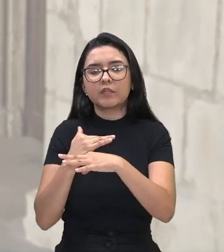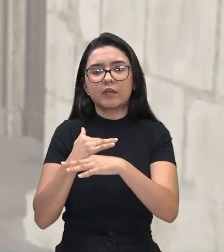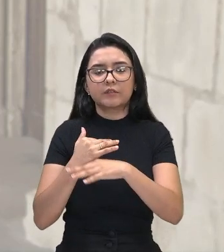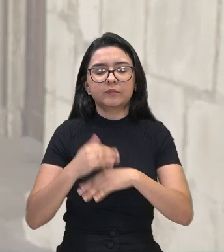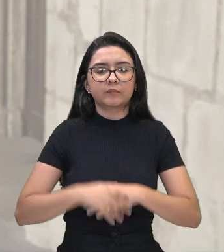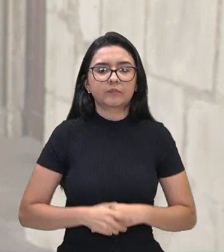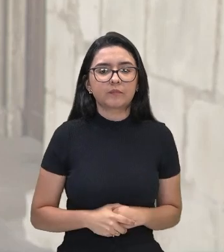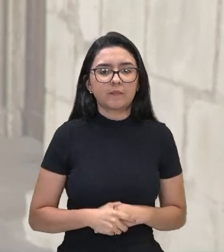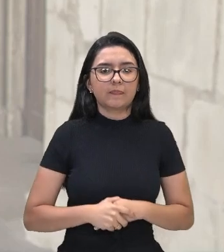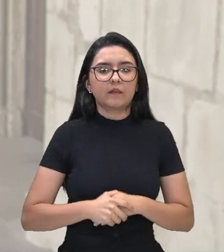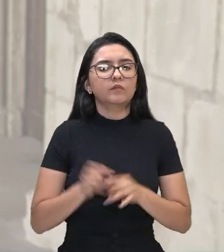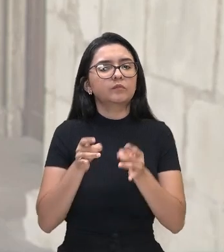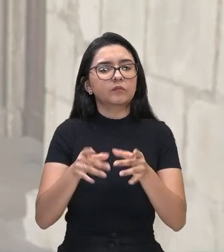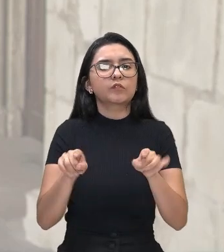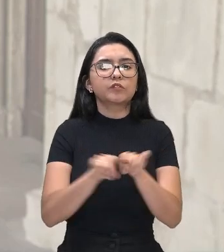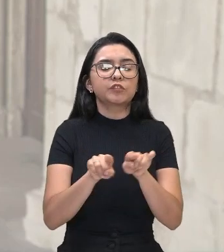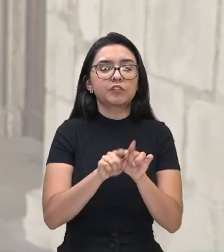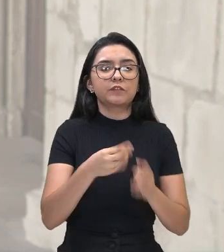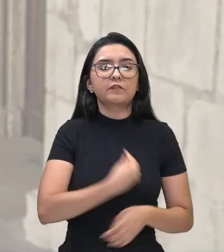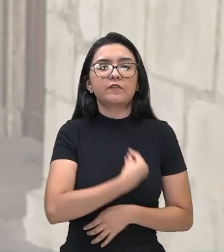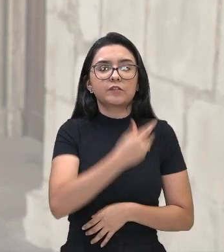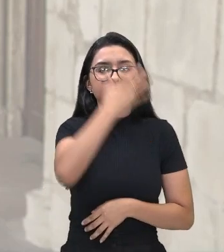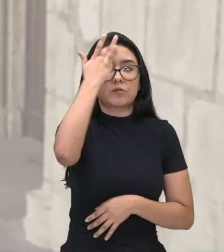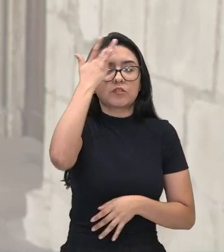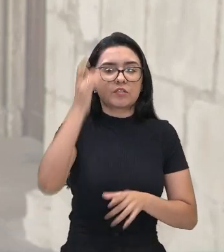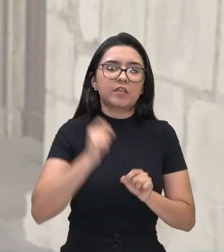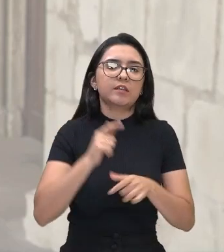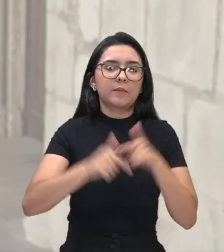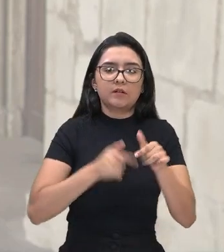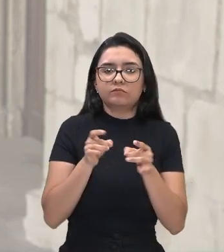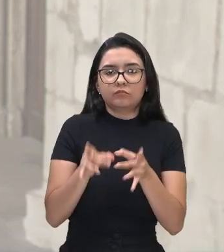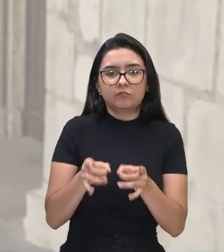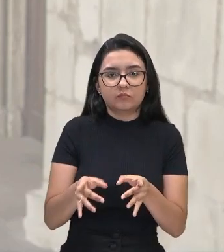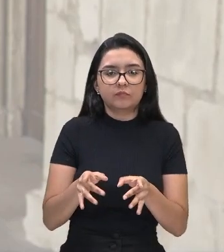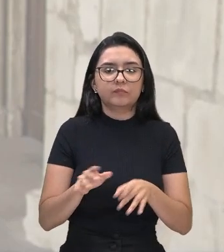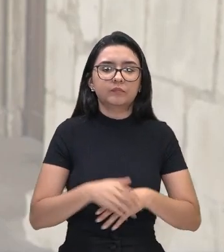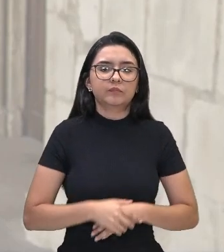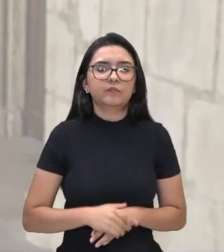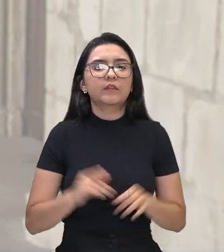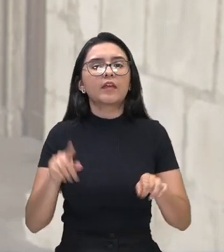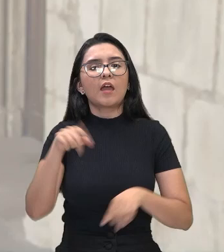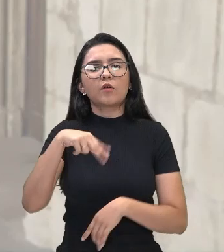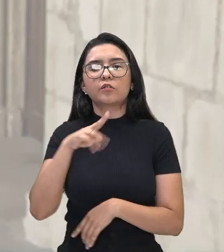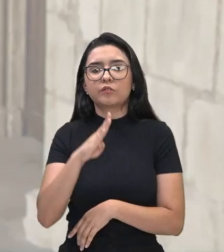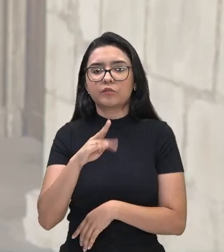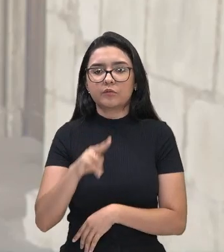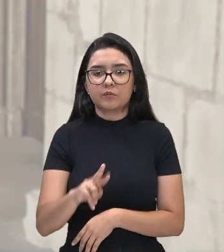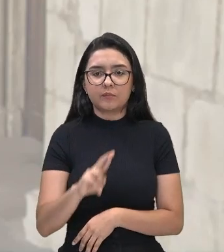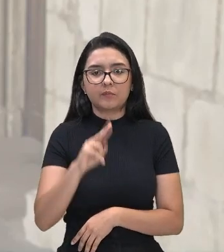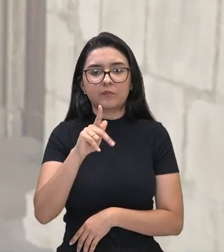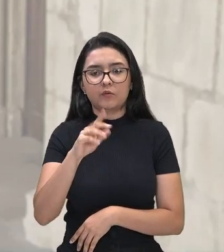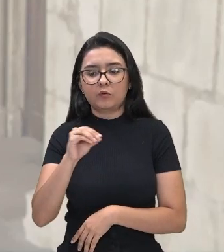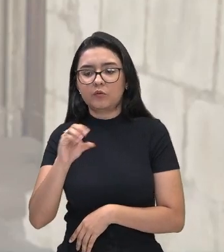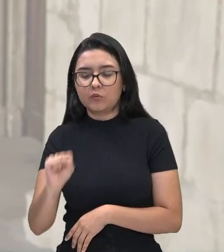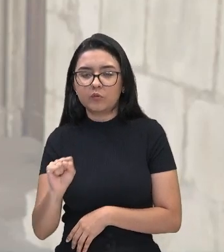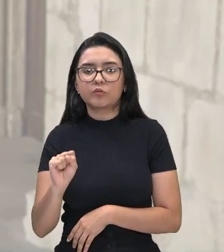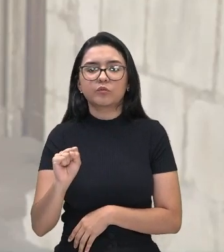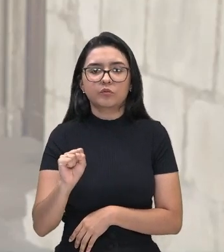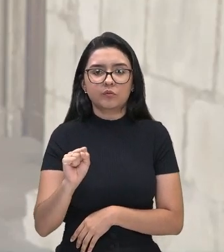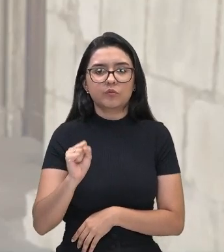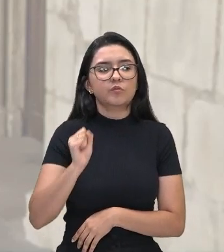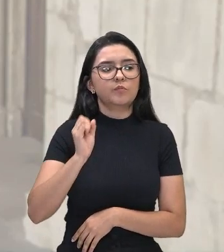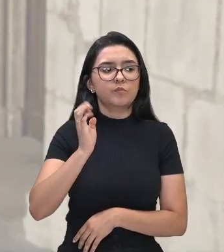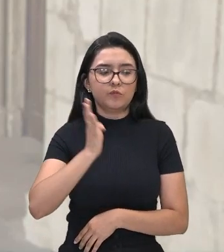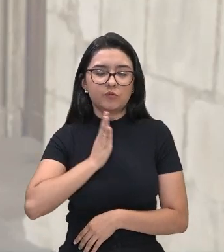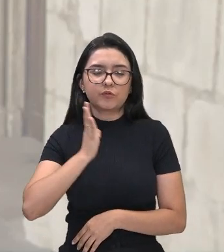comerciais, onde habitavam os comerciantes. Essas cidades a gente conhece como burgos, daí o nome das pessoas que moravam nos